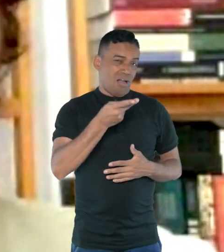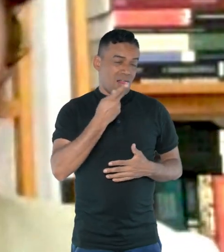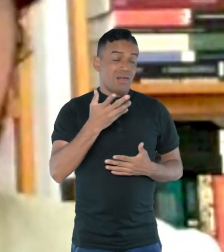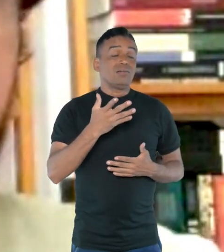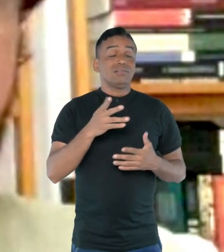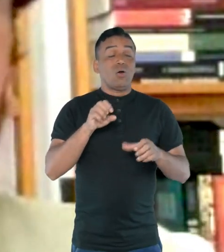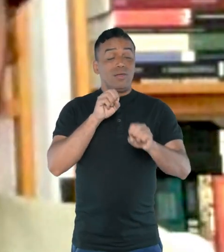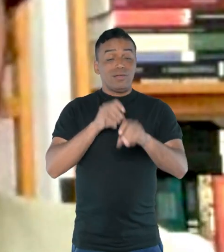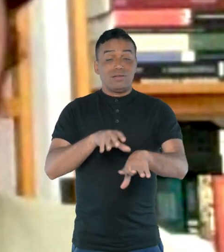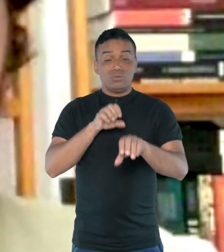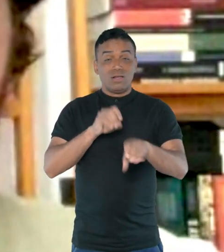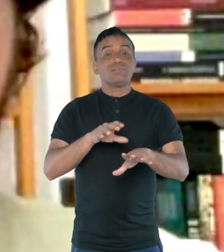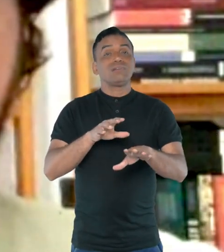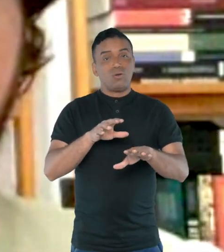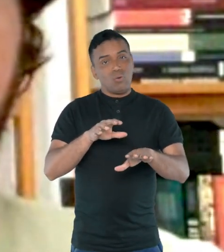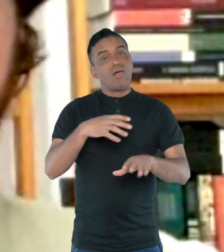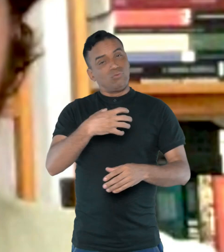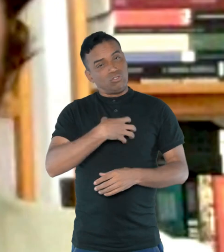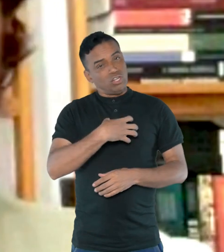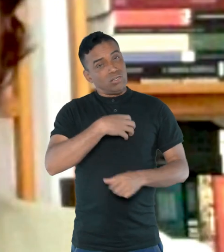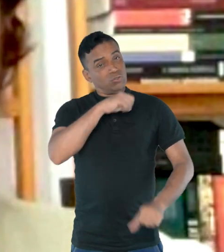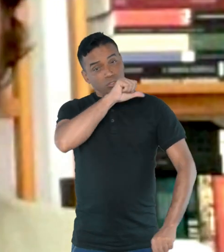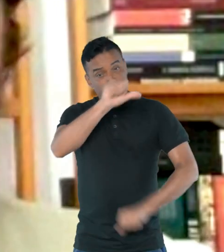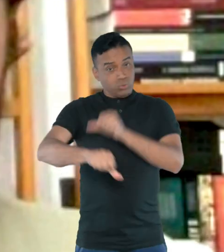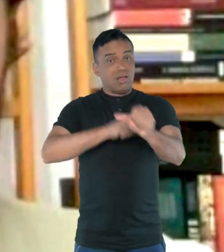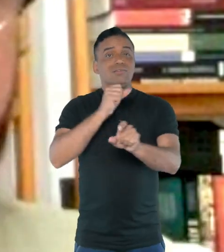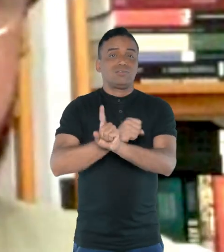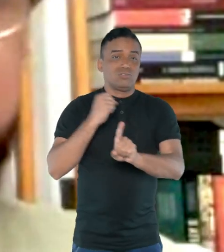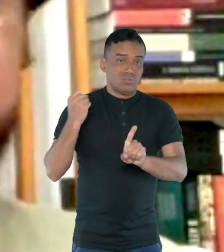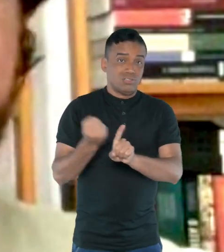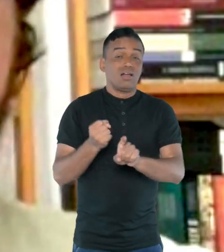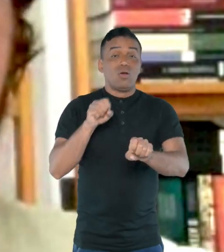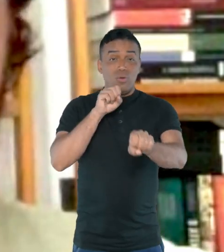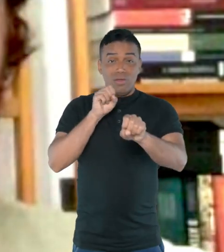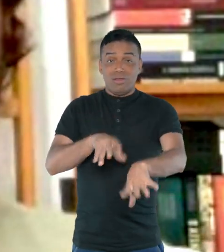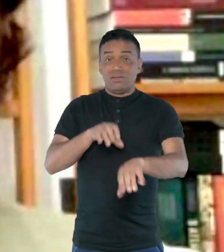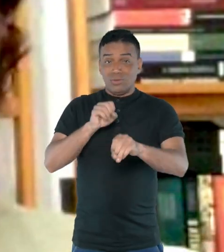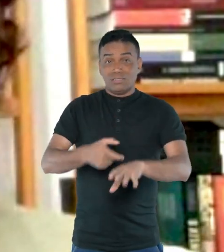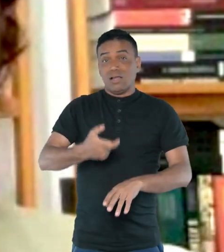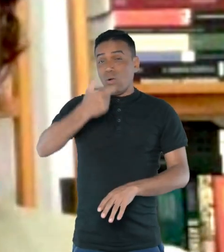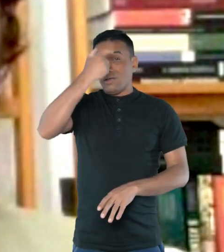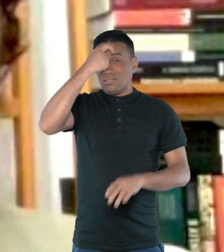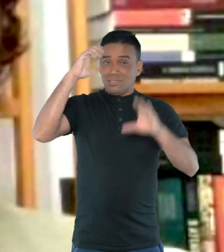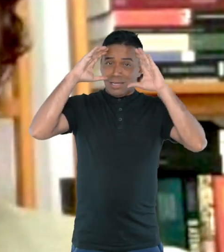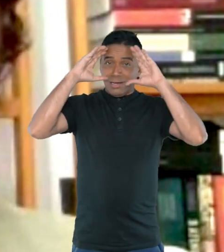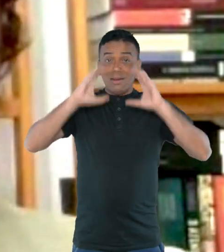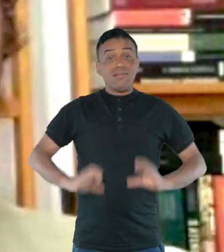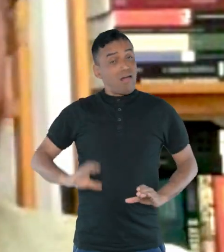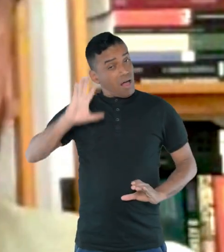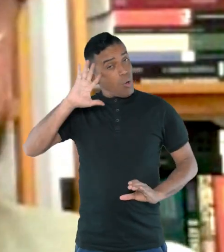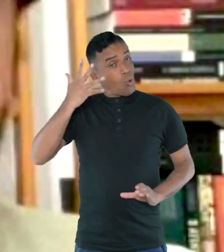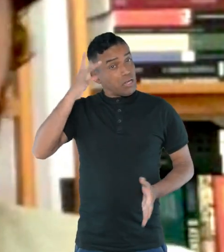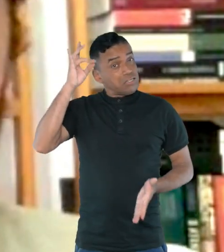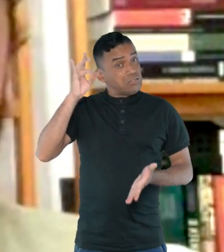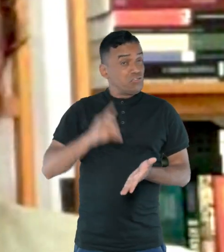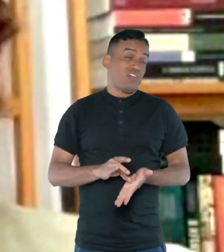o meio de transformação social, é por meio da educação que a cidadania ela é efetivada. Eu